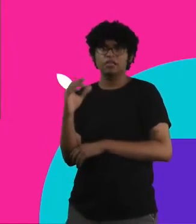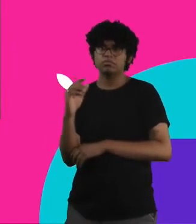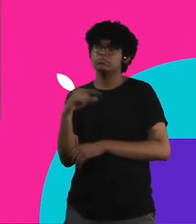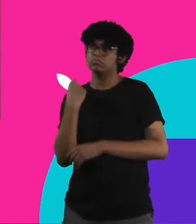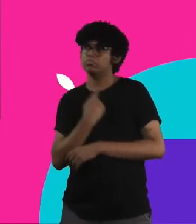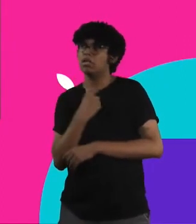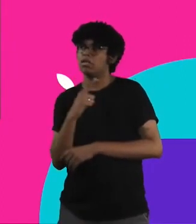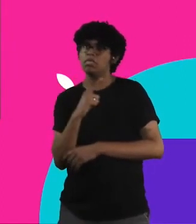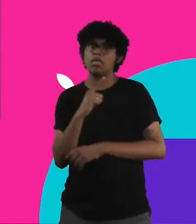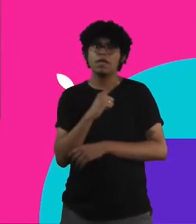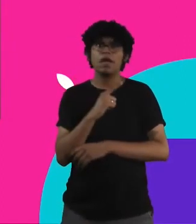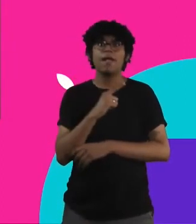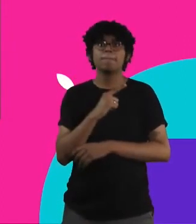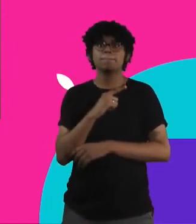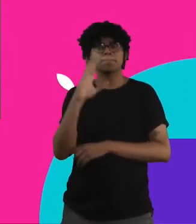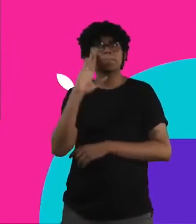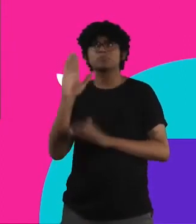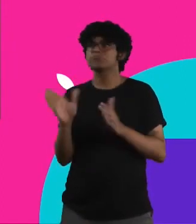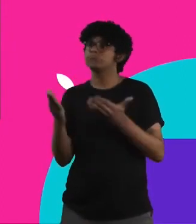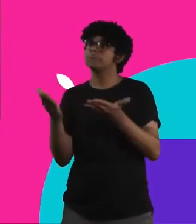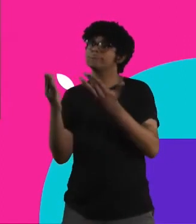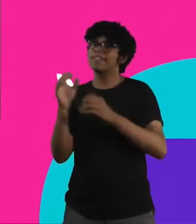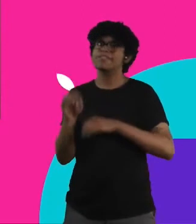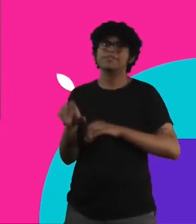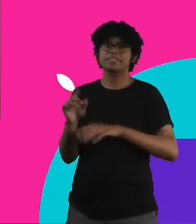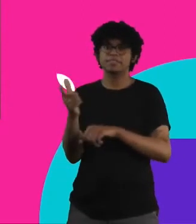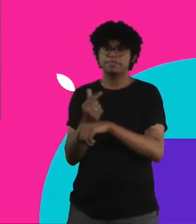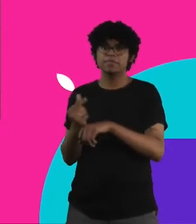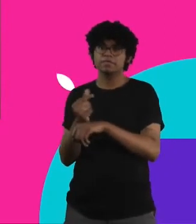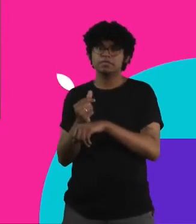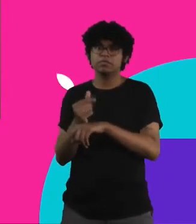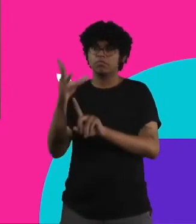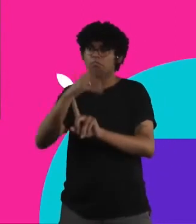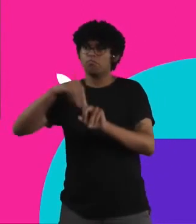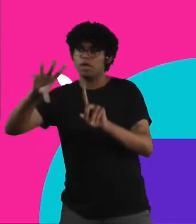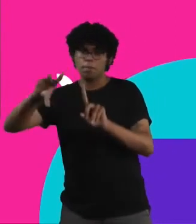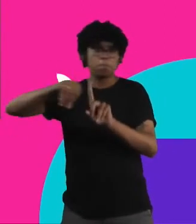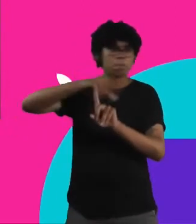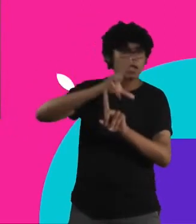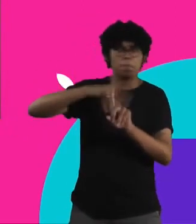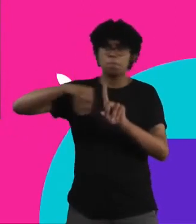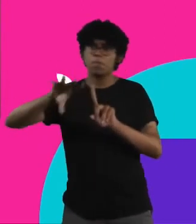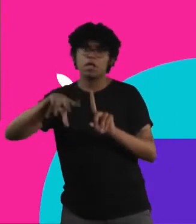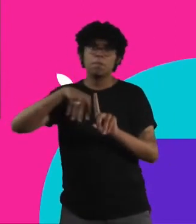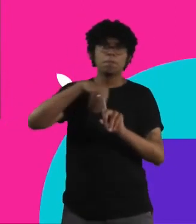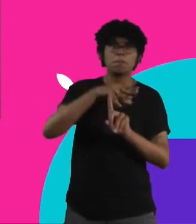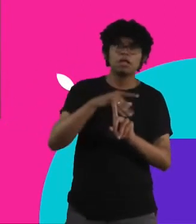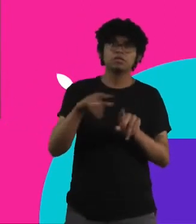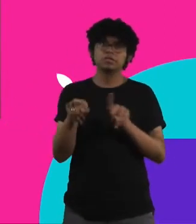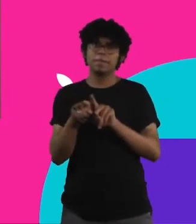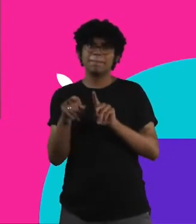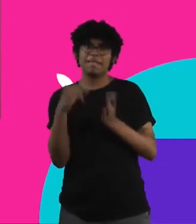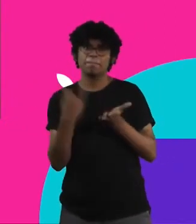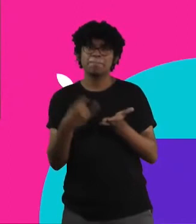isso de promover muita educação financeira, né? E trazendo, levando e trabalhando também com, taxas mais